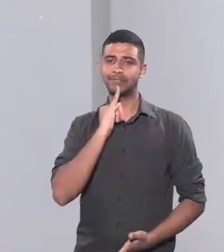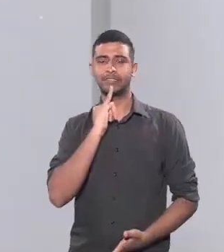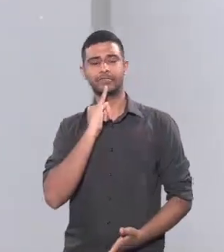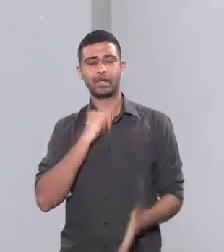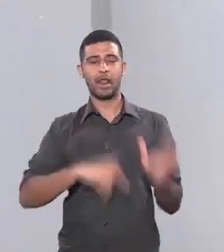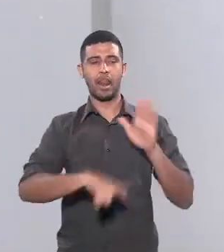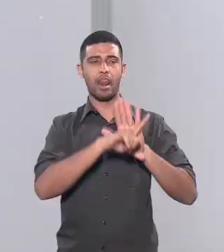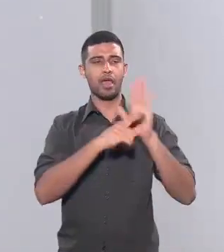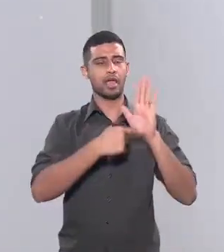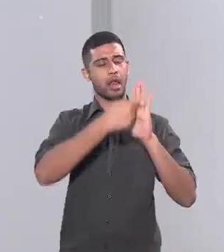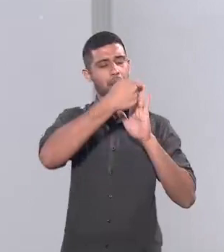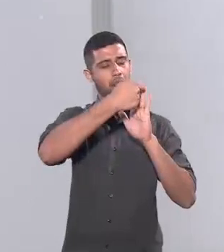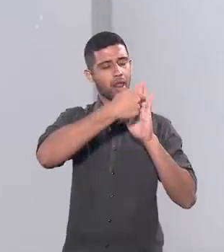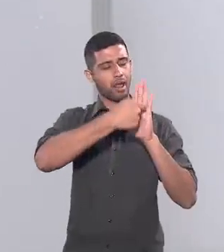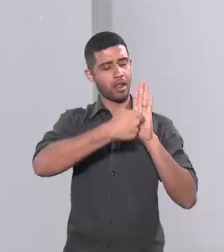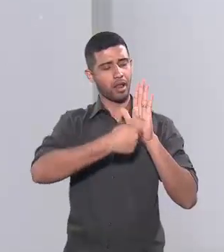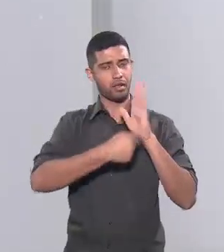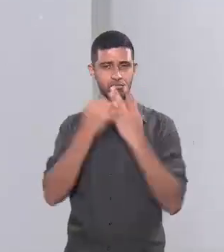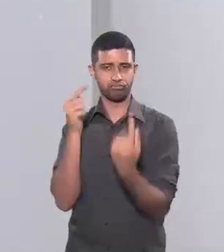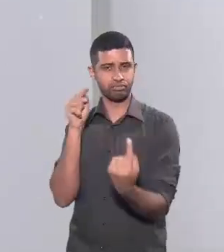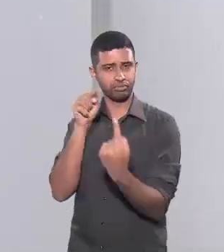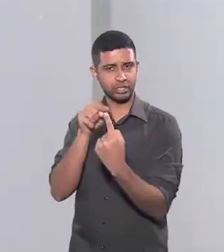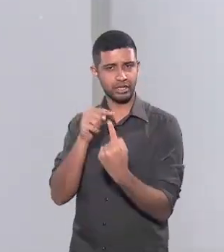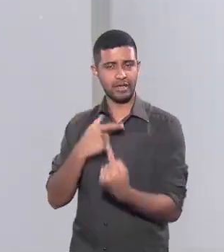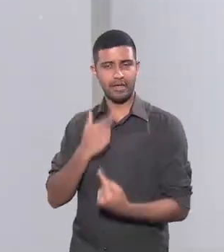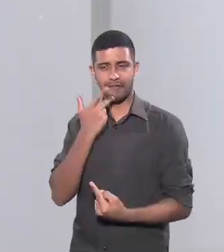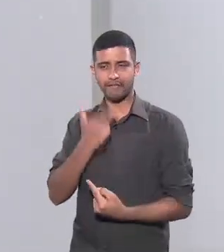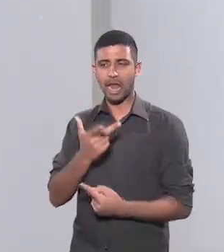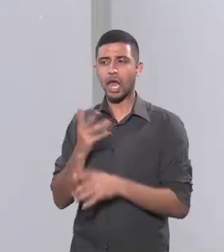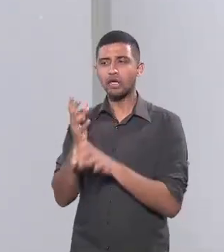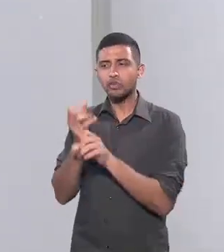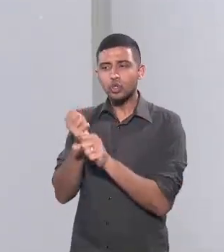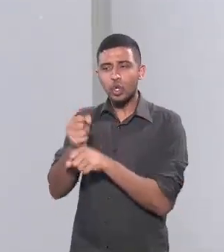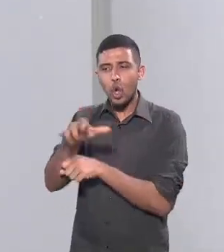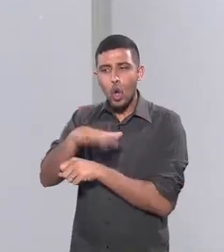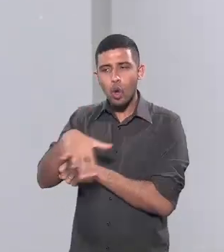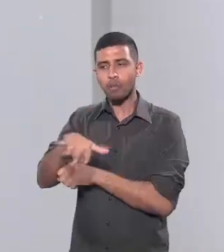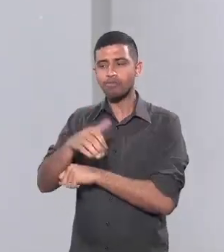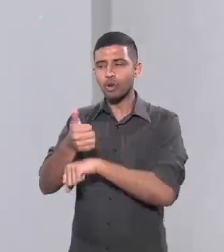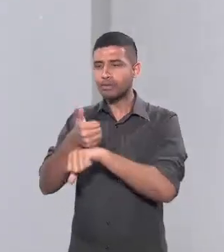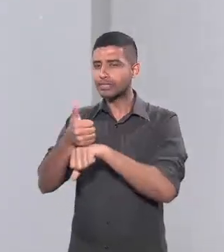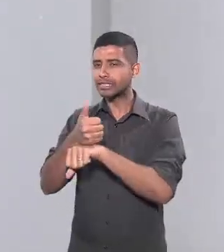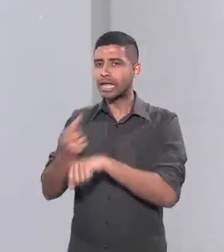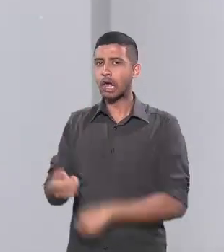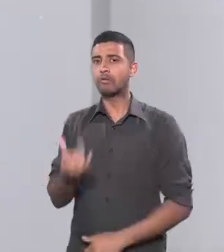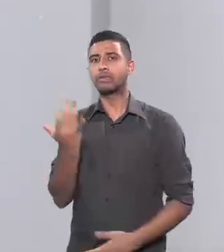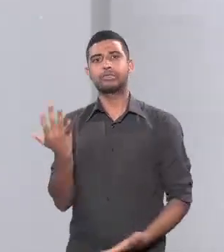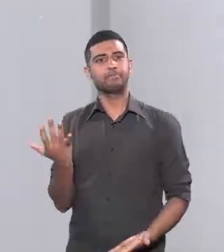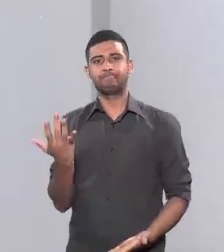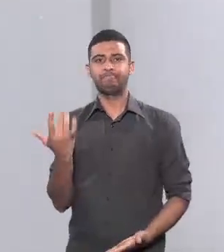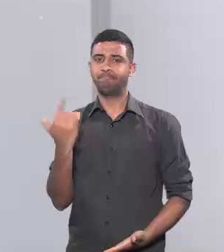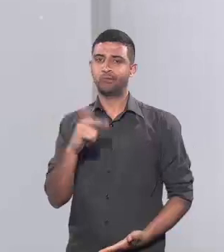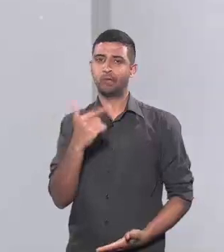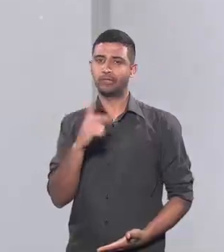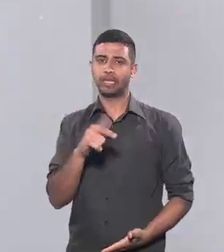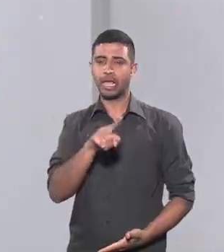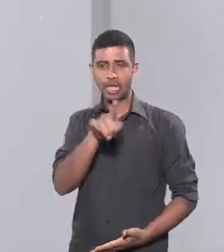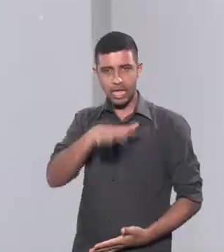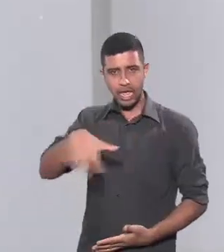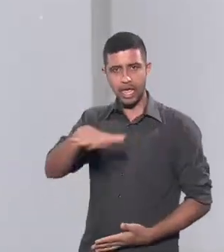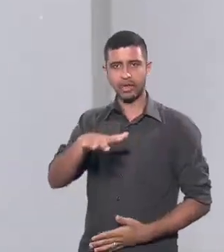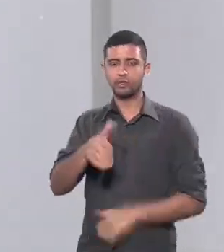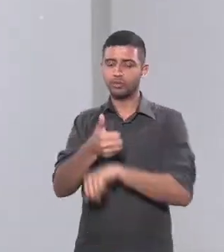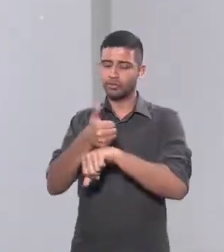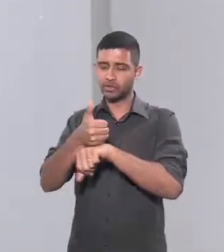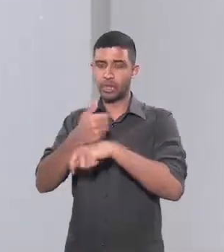infelizmente, não estabelece de maneira objetiva um quantitativo do número de profissionais. Esses profissionais, eles